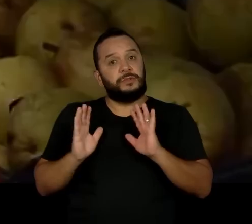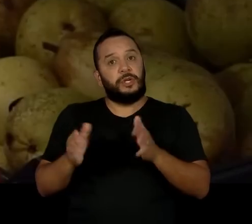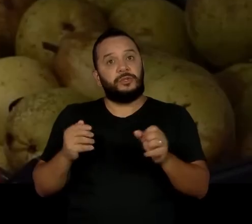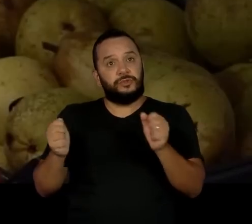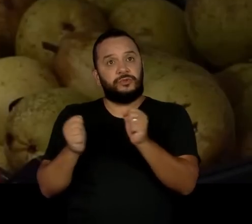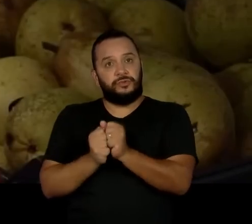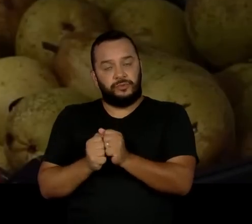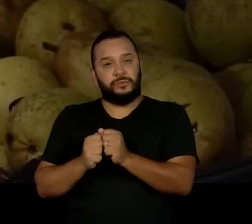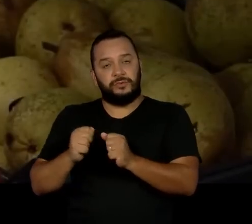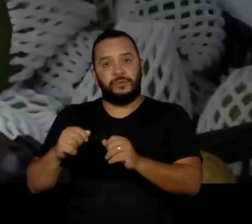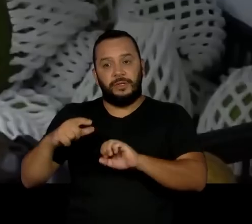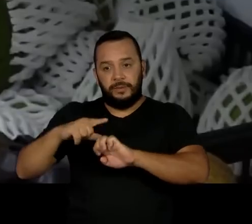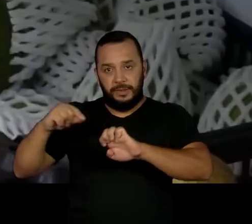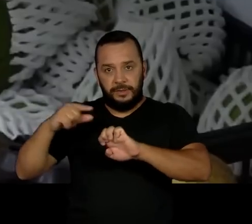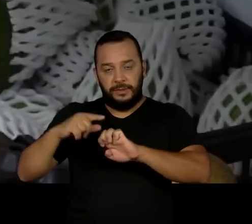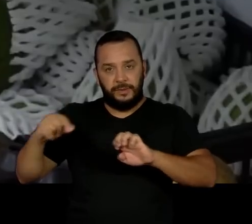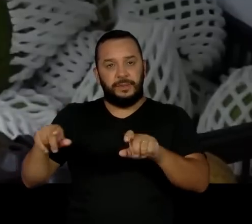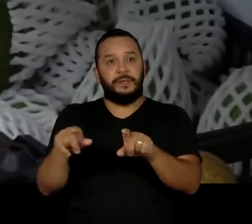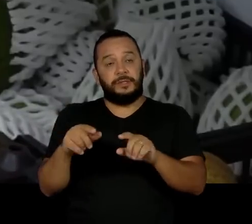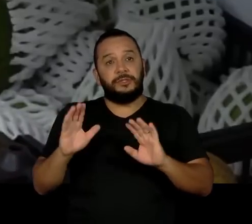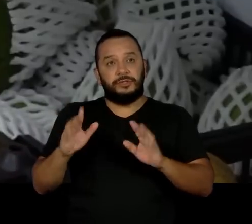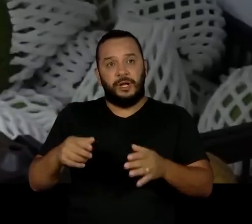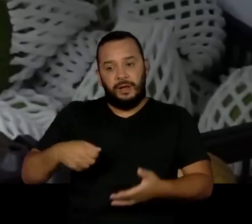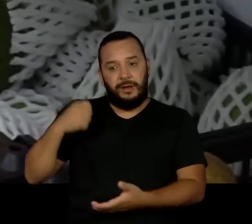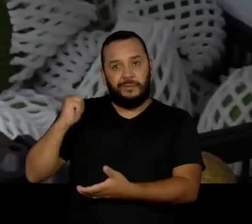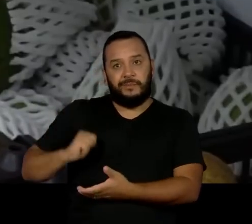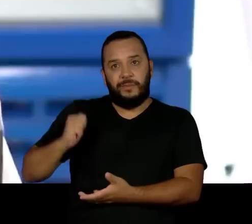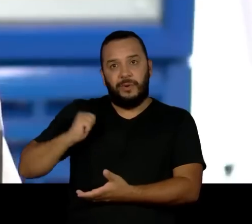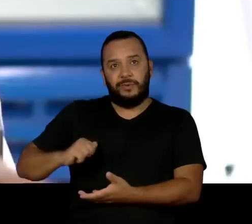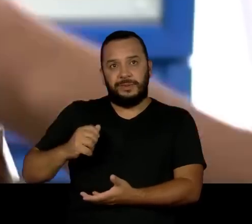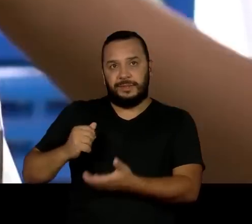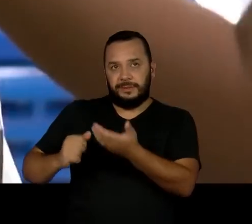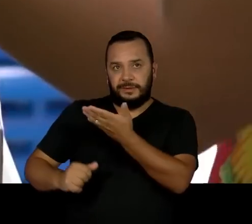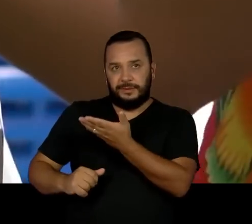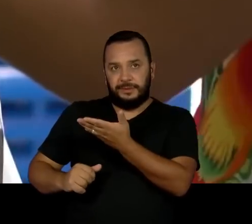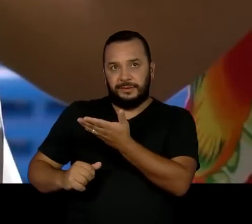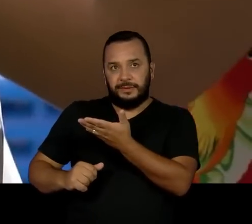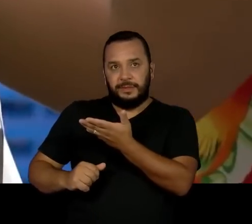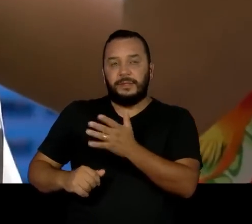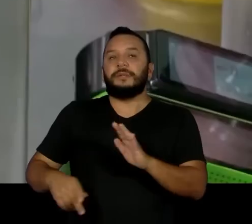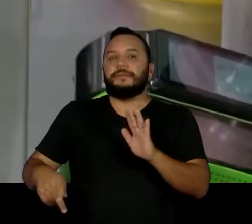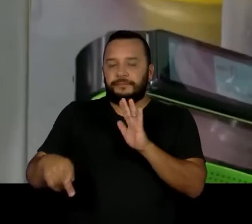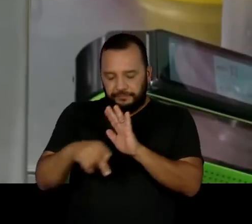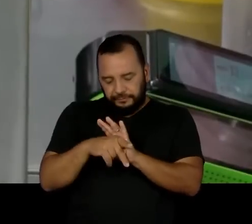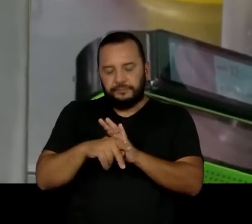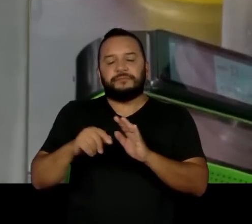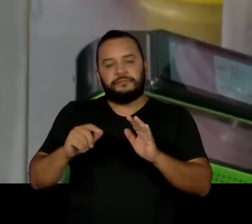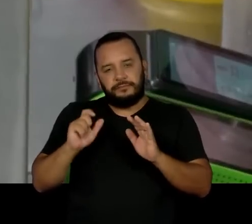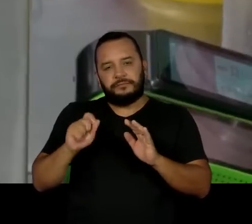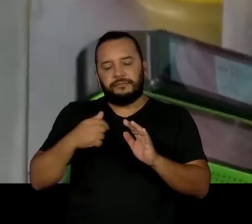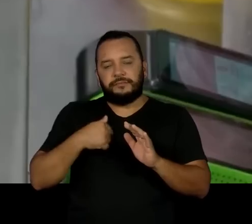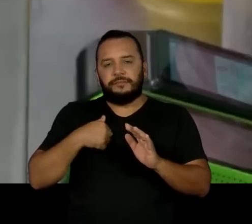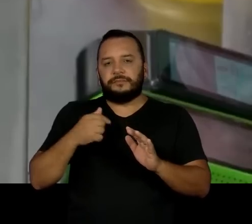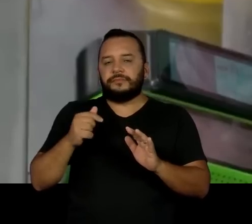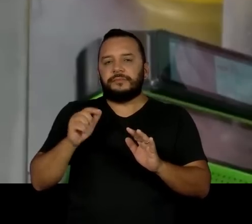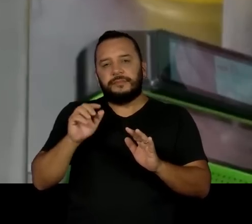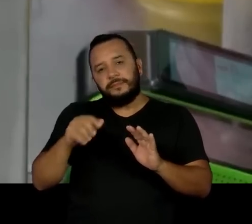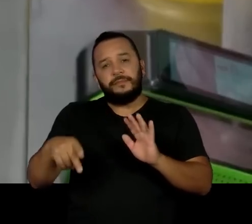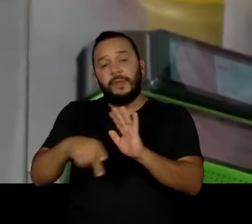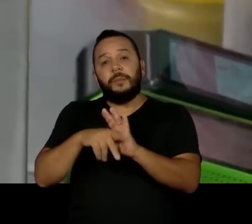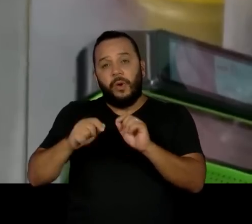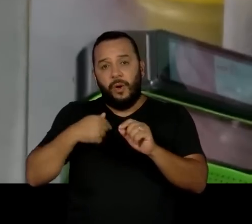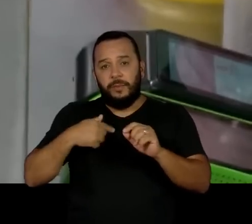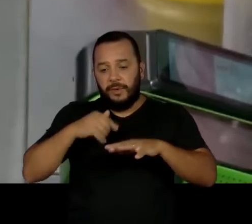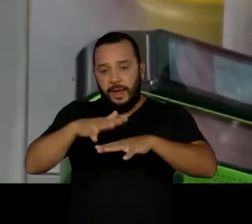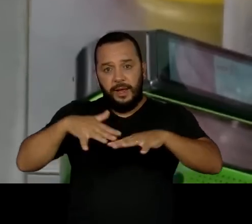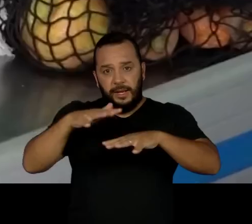estilista, uma bolsa feita das redes de pesca, que gera renda para a ONG e ajuda a reduzir o uso de sacolas